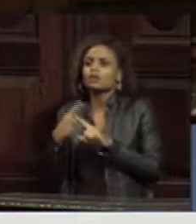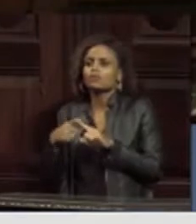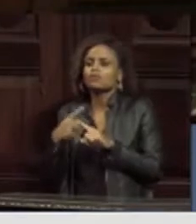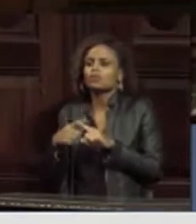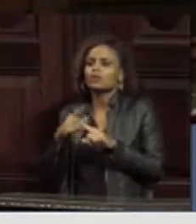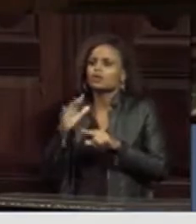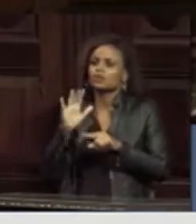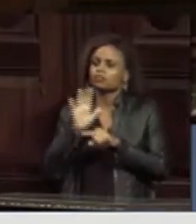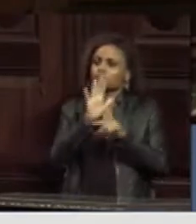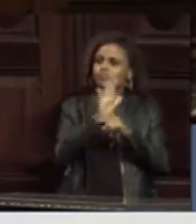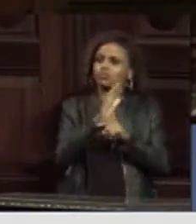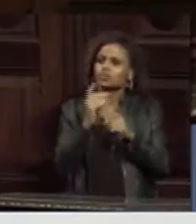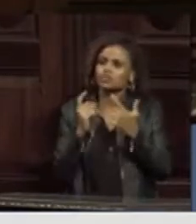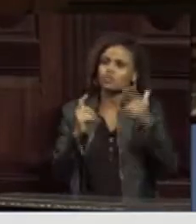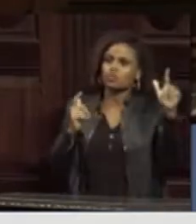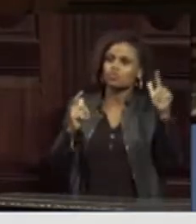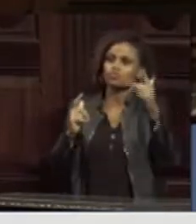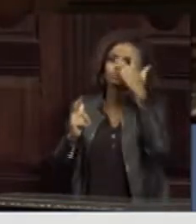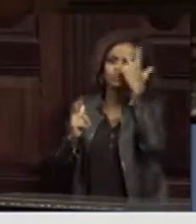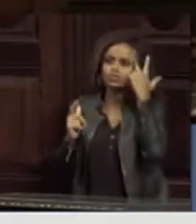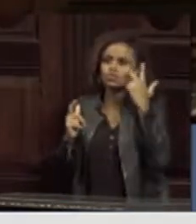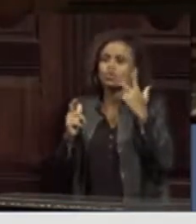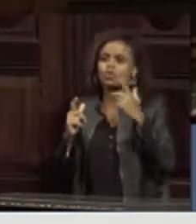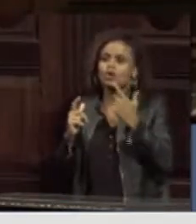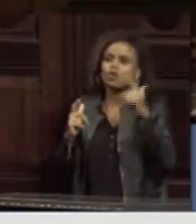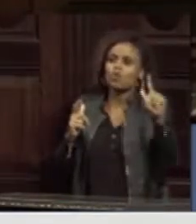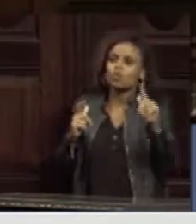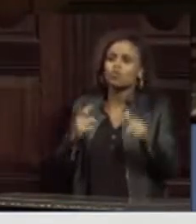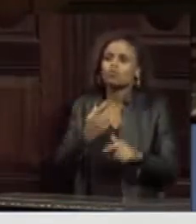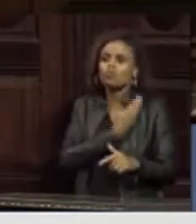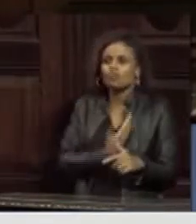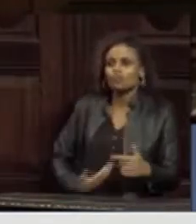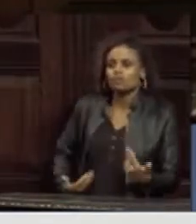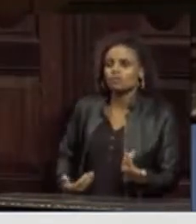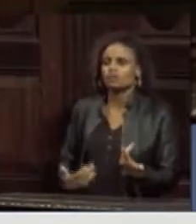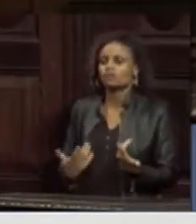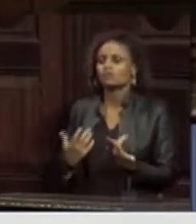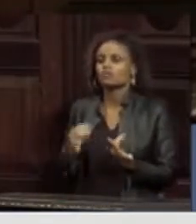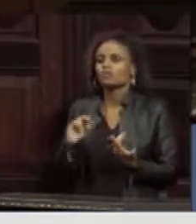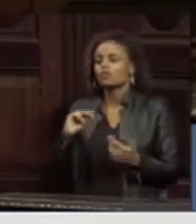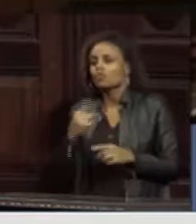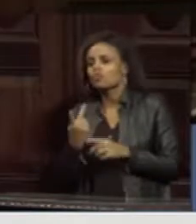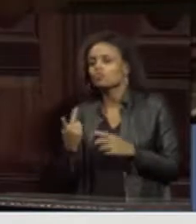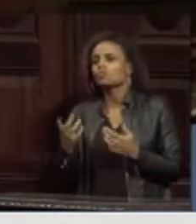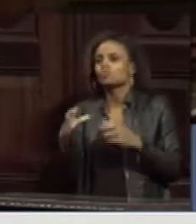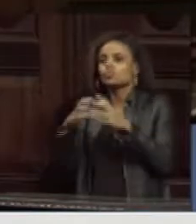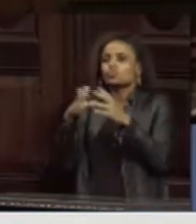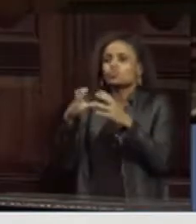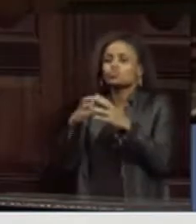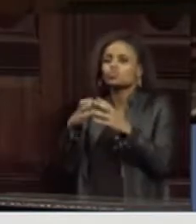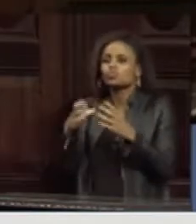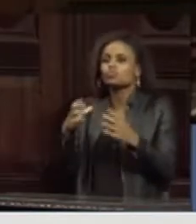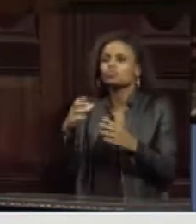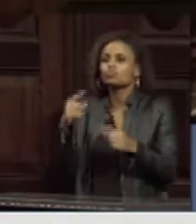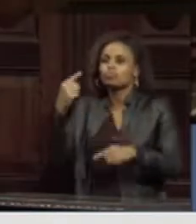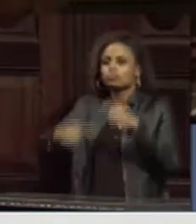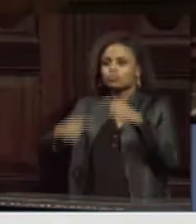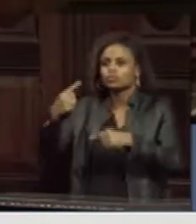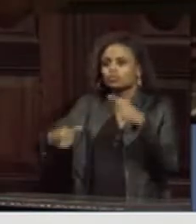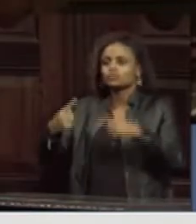de outro ponto de vista político, ou do líder X ou do líder